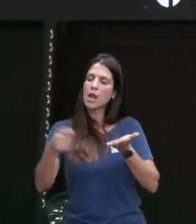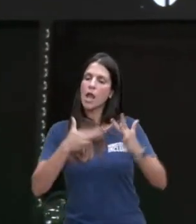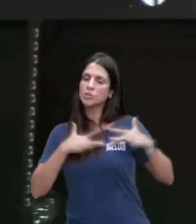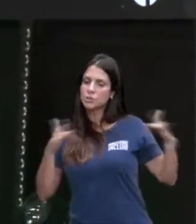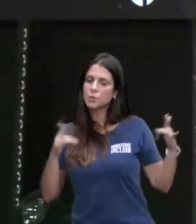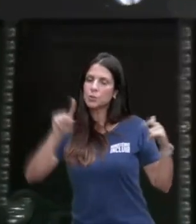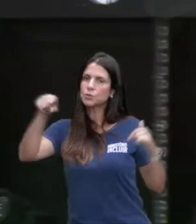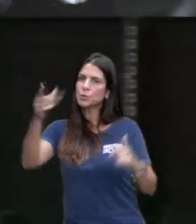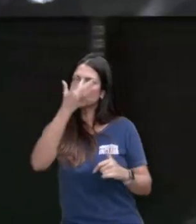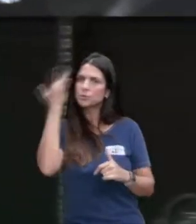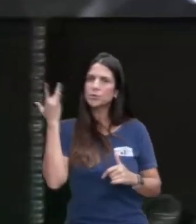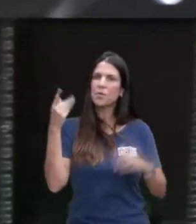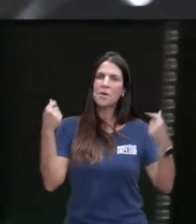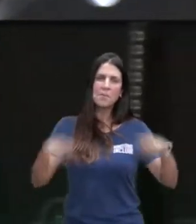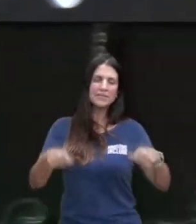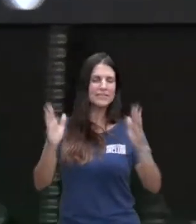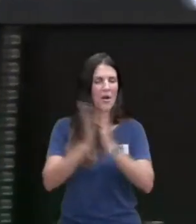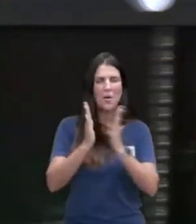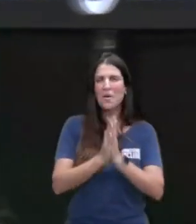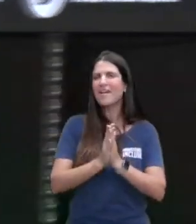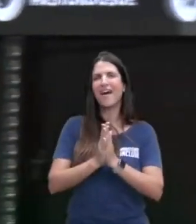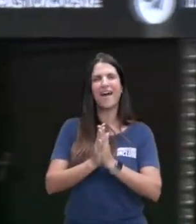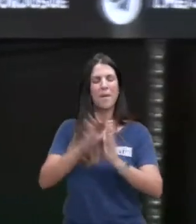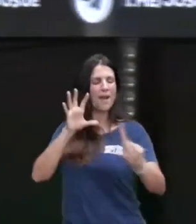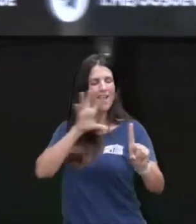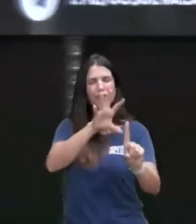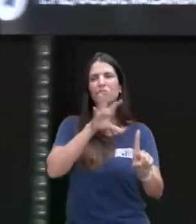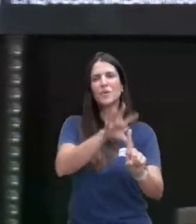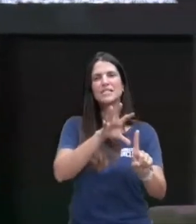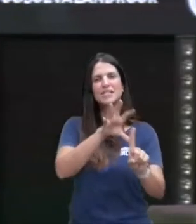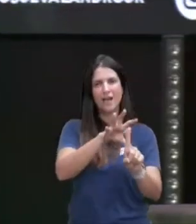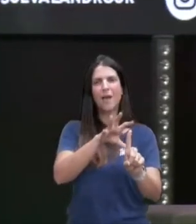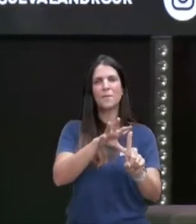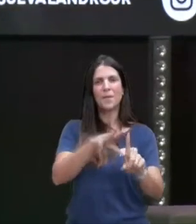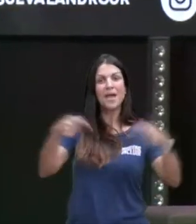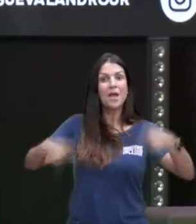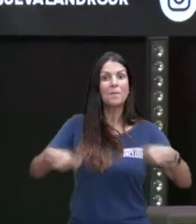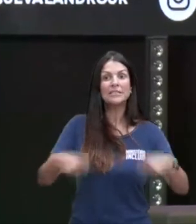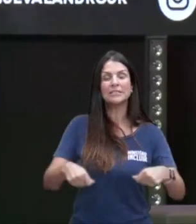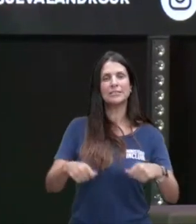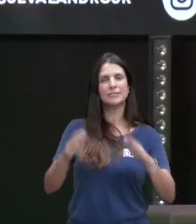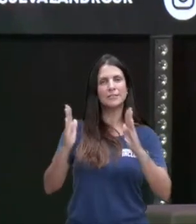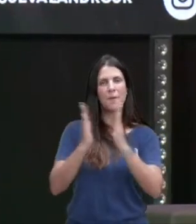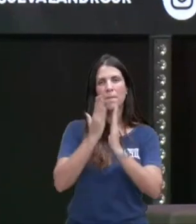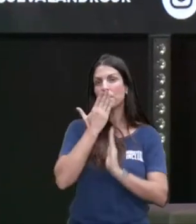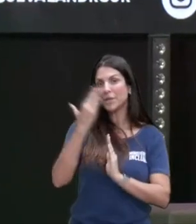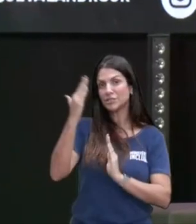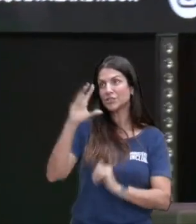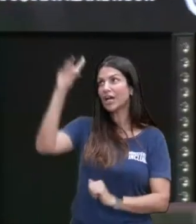Generoso a vida de alguém não hora para ser exemplo não ora num ora num ora não pede a Deus uma direção